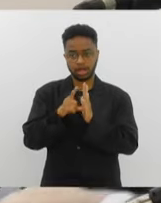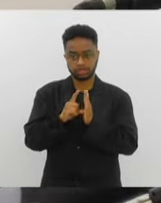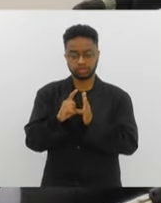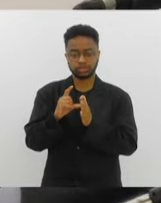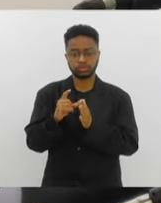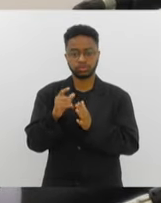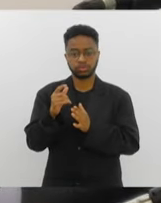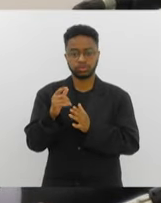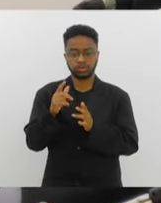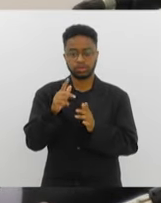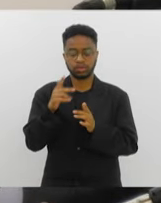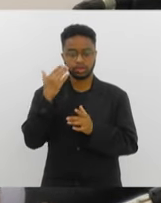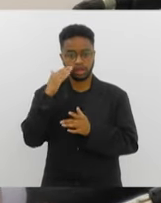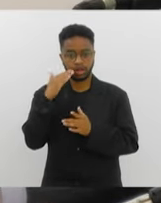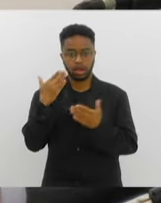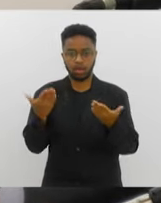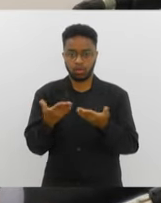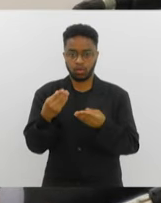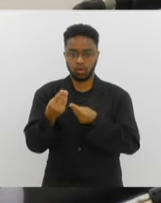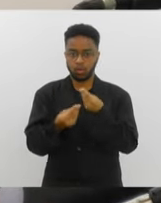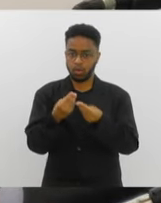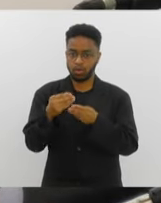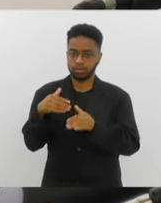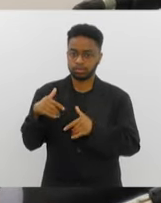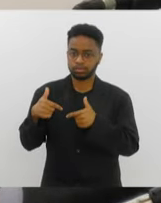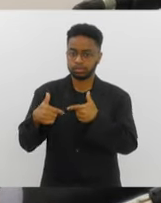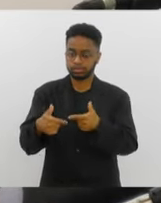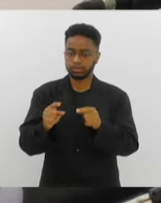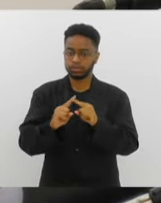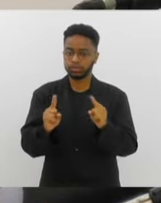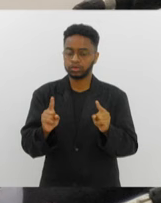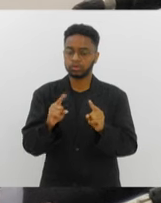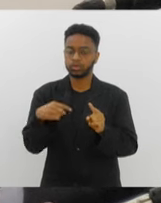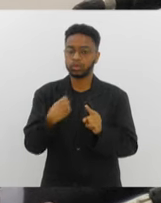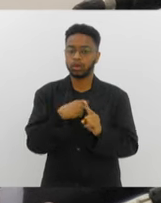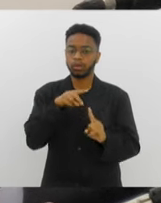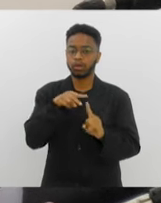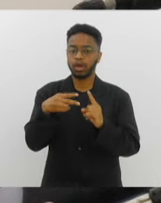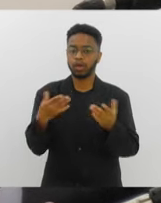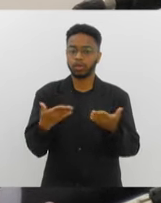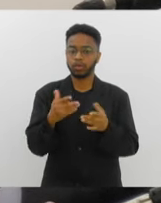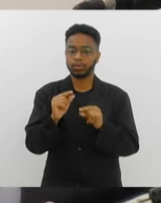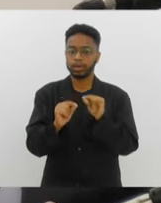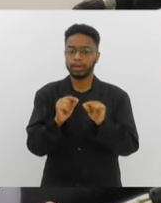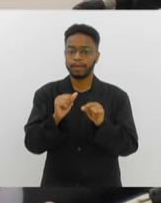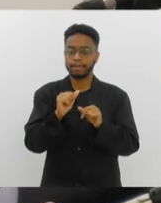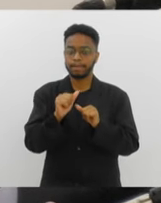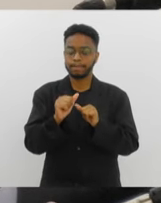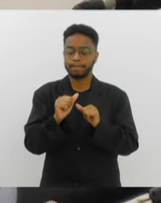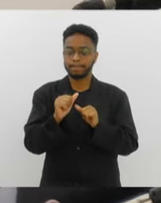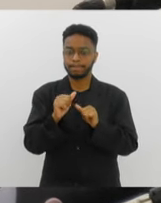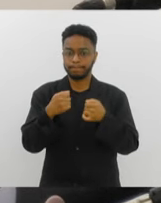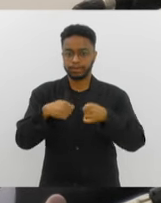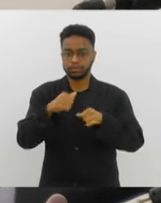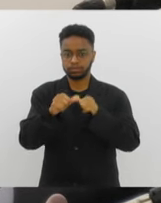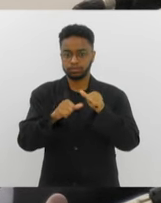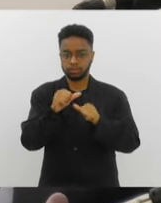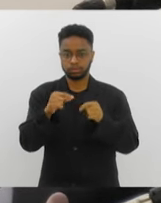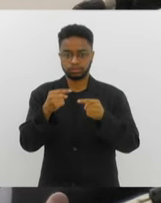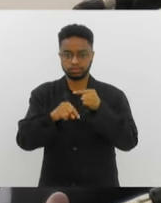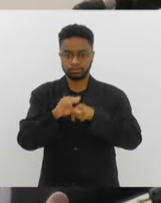acerca do procedimento. Tá? Nosso atual entendimento é que o parecer deveria ser modificado para